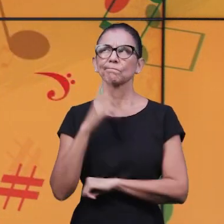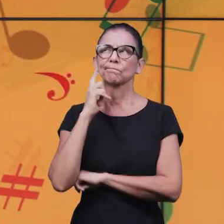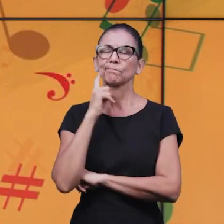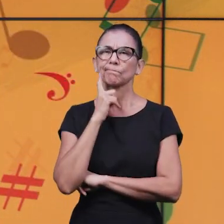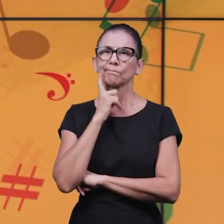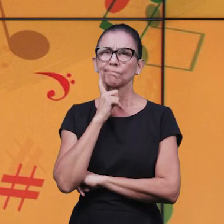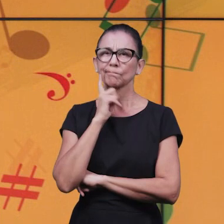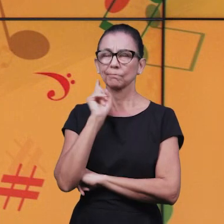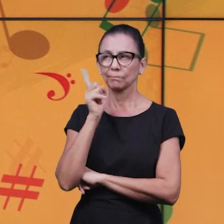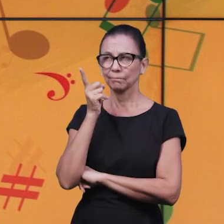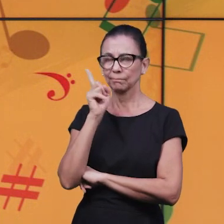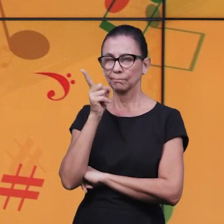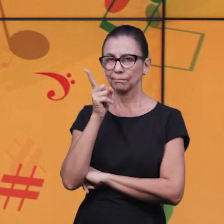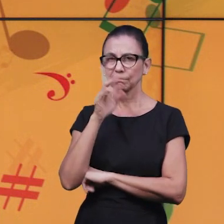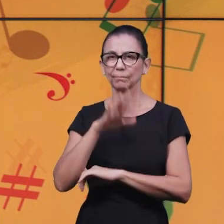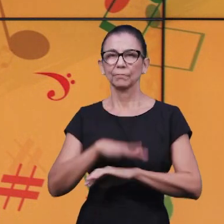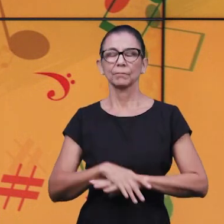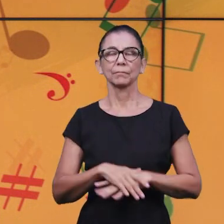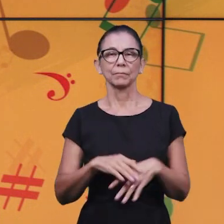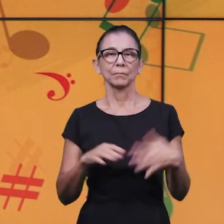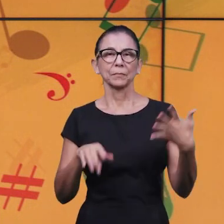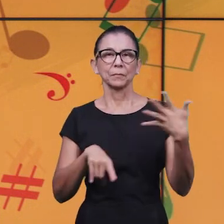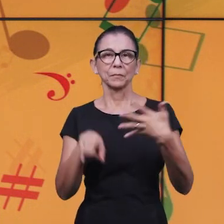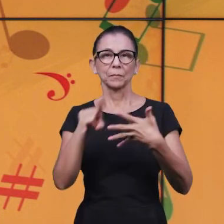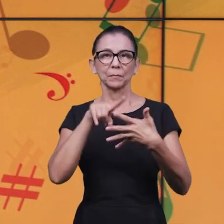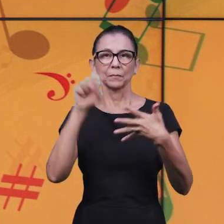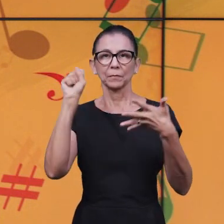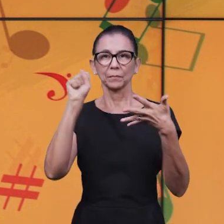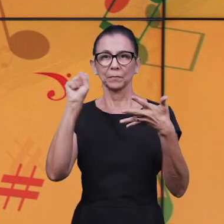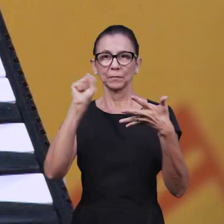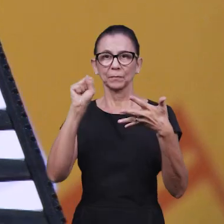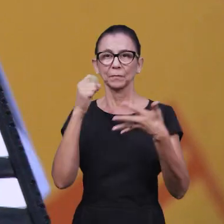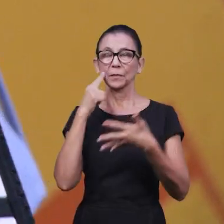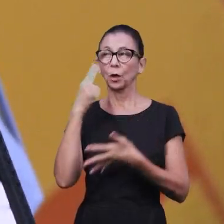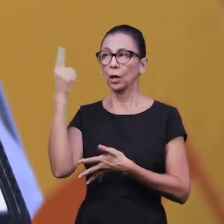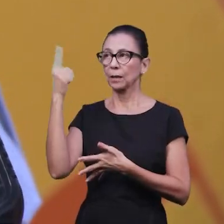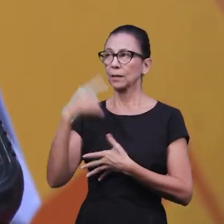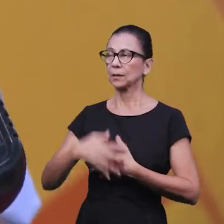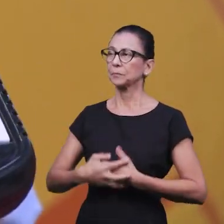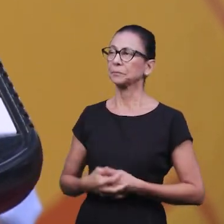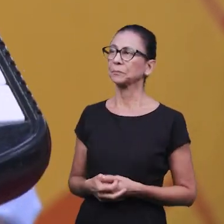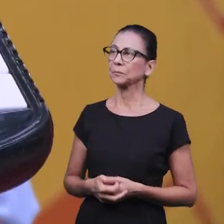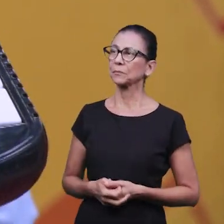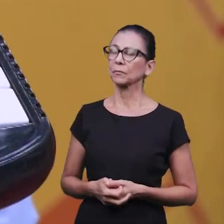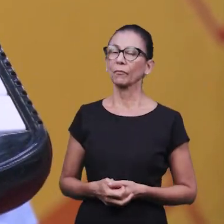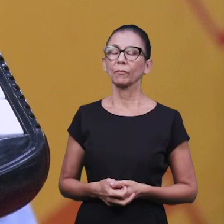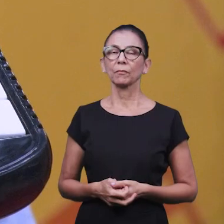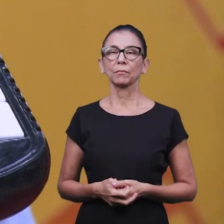Será nesta oitava. Aqui, com o terceiro dedo, nota Lá.